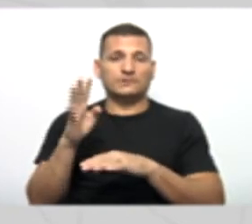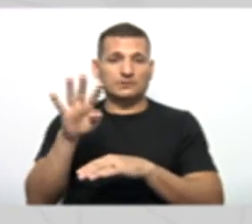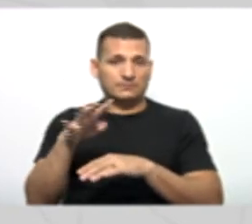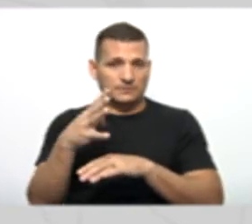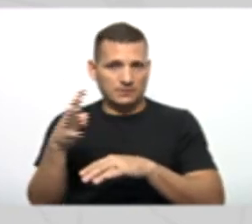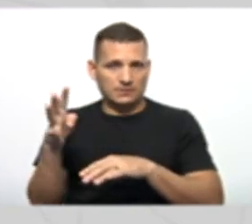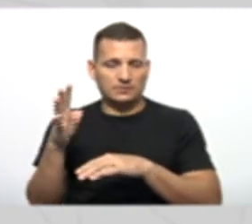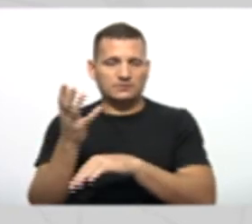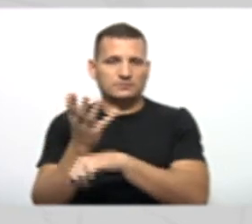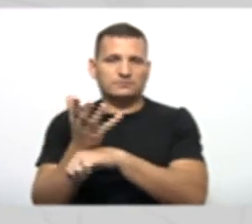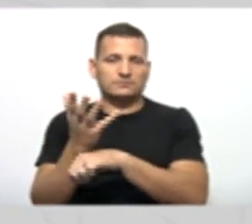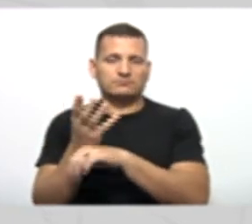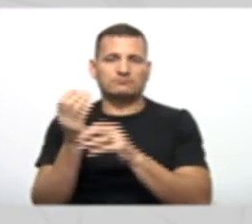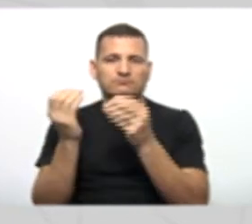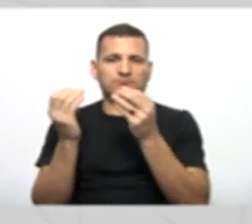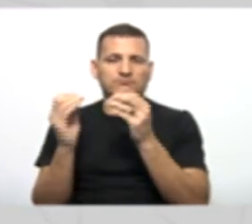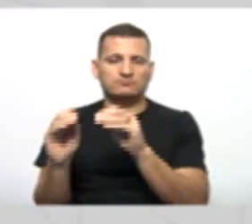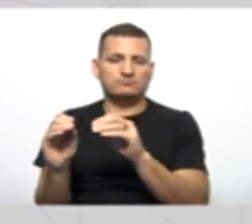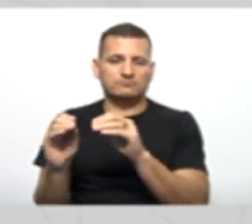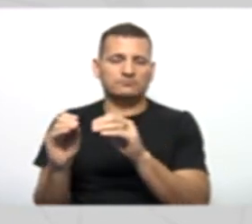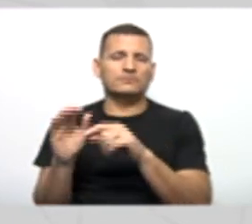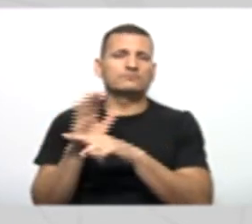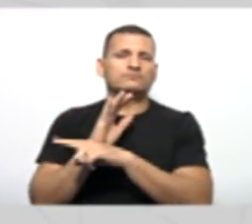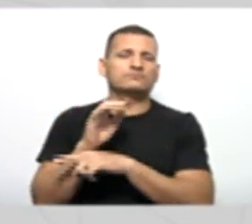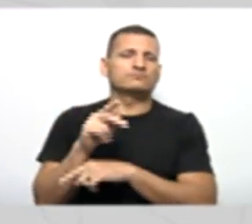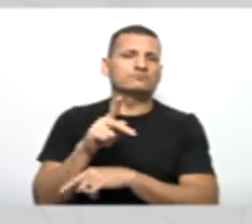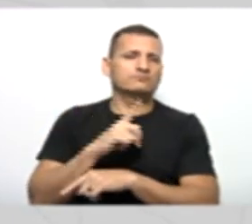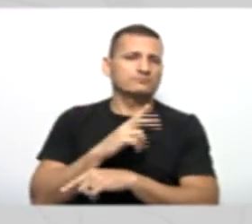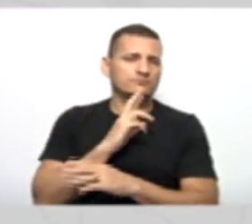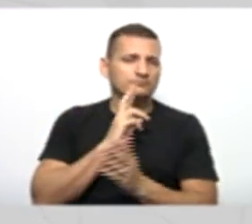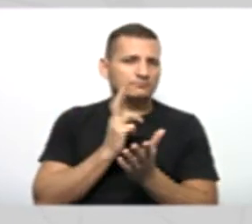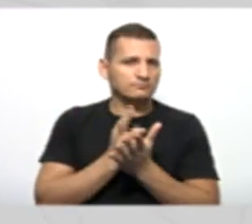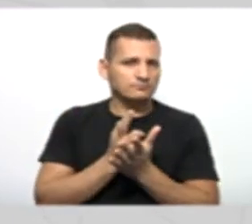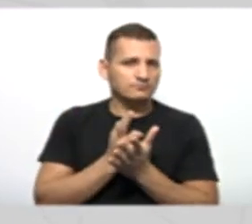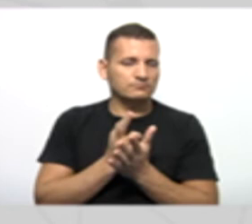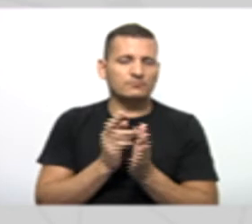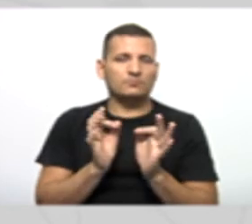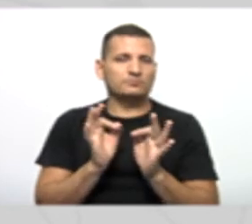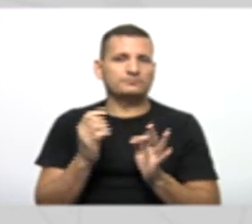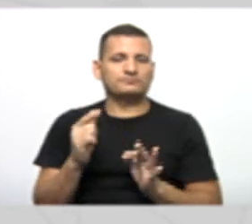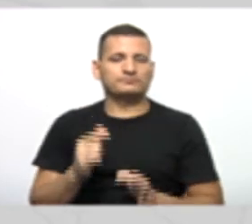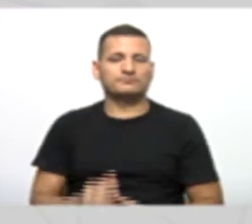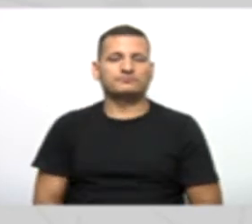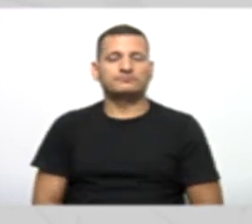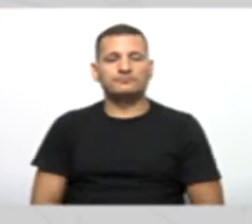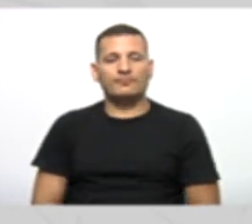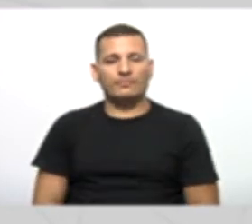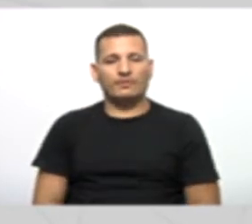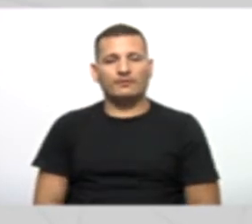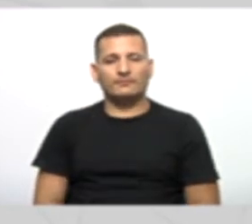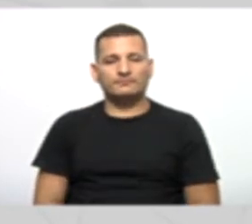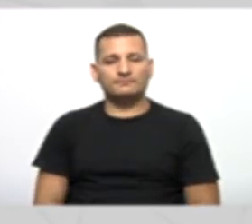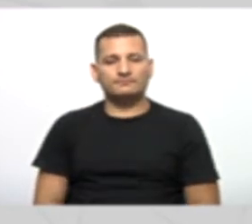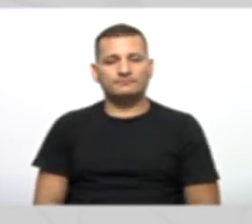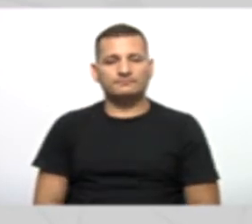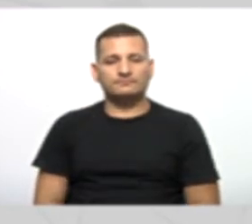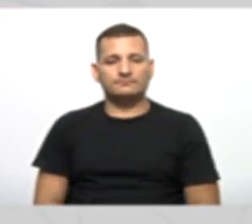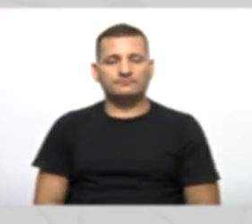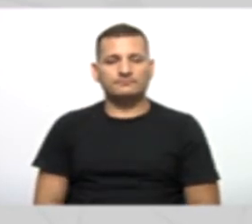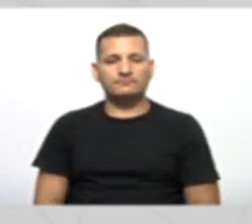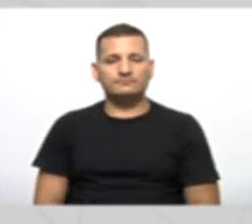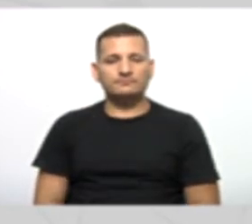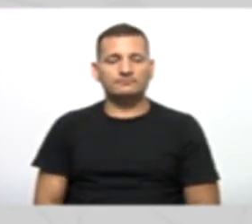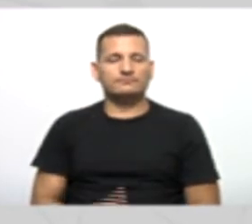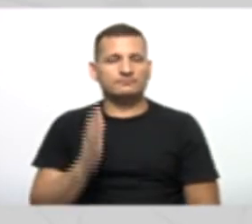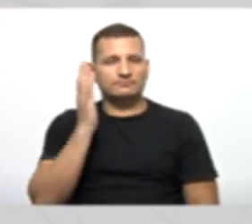matemática. Não chegou nenhuma resposta ainda não, né, professor? Ainda não, professor. Pessoal, a gente sabe que o